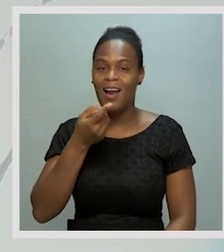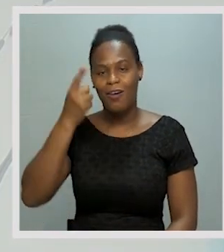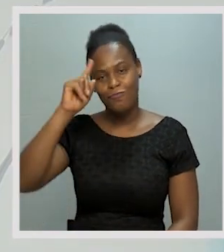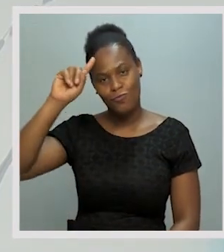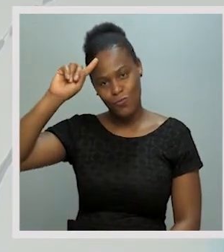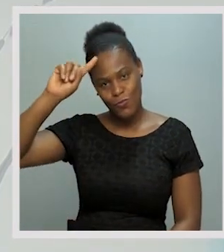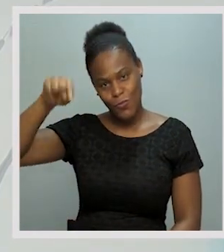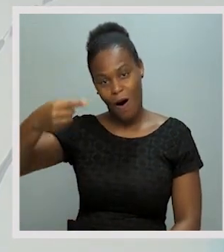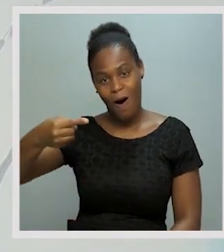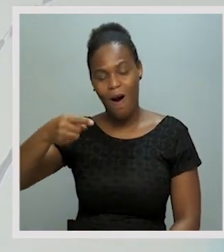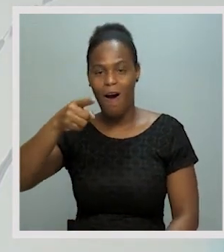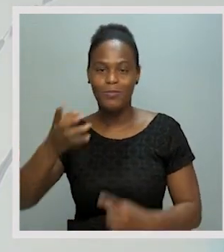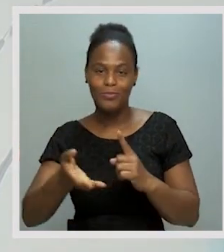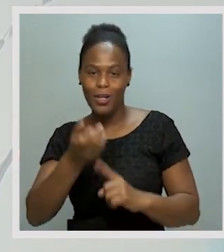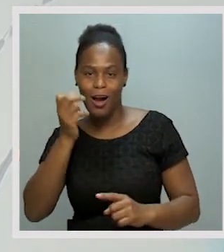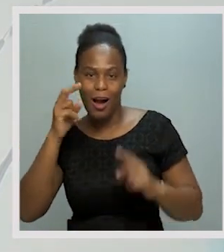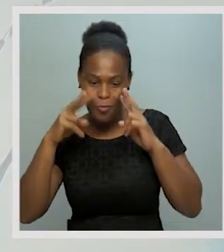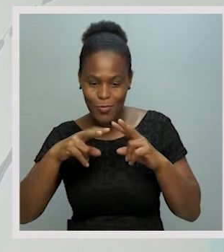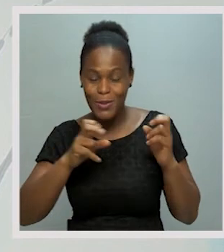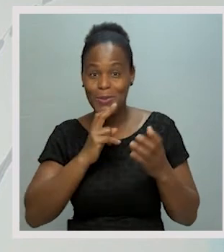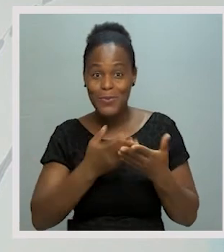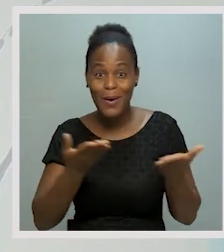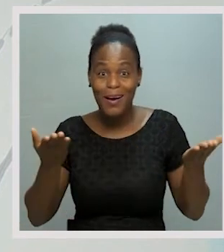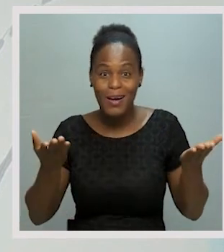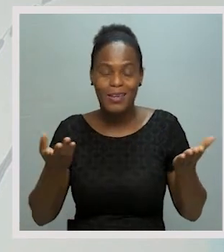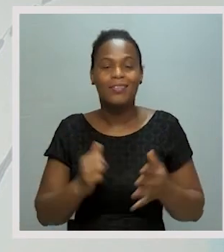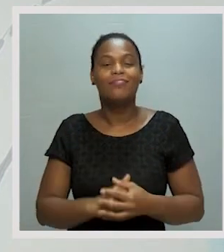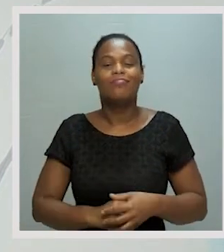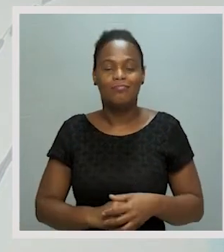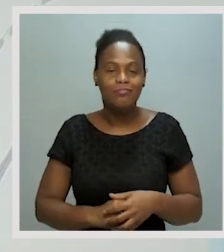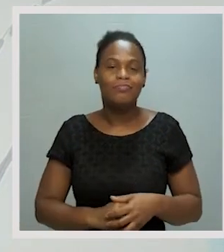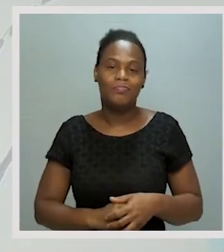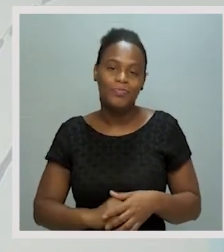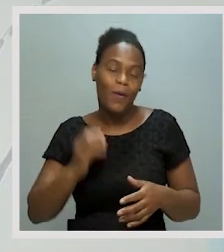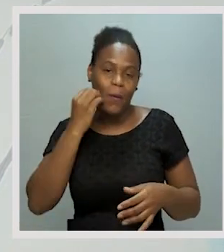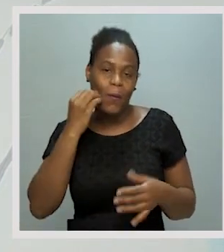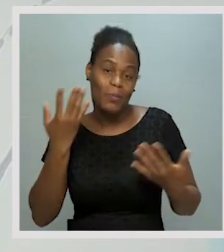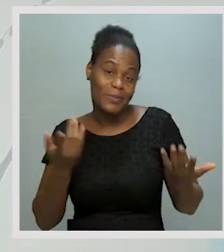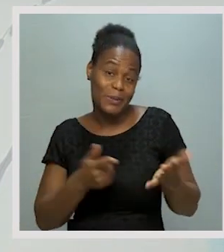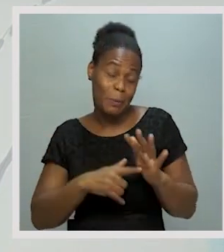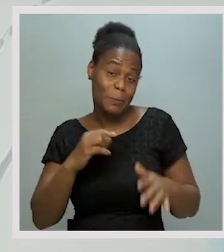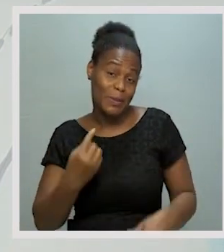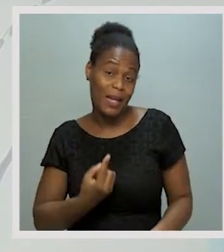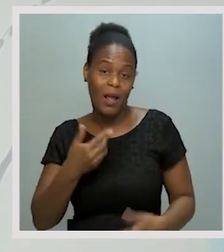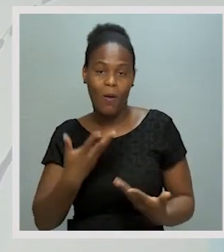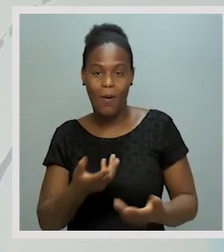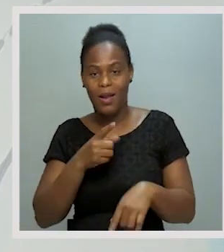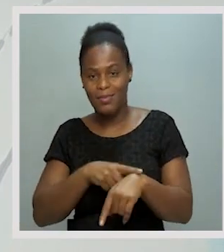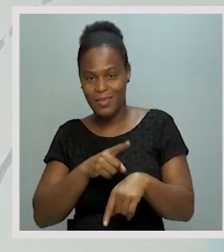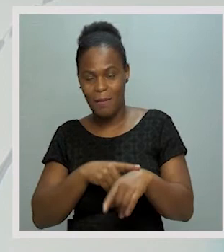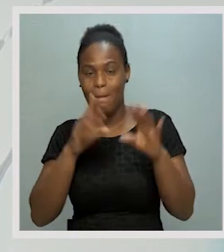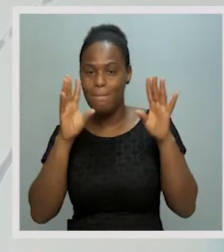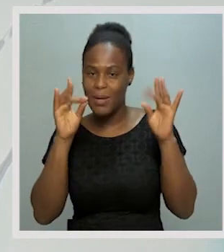adivinhas, vocês conseguiram decifrar as adivinhas, não é? Como sendo um momento